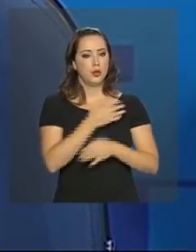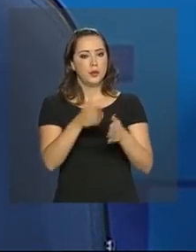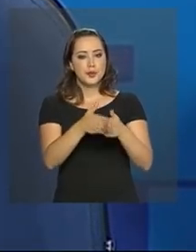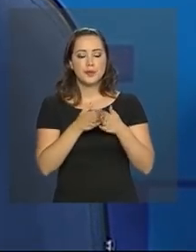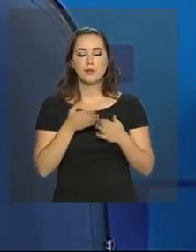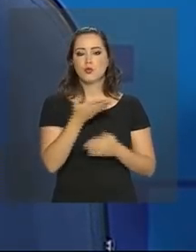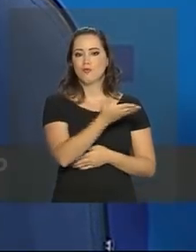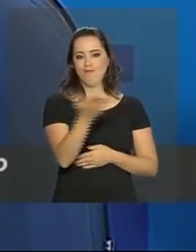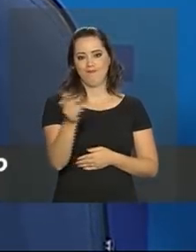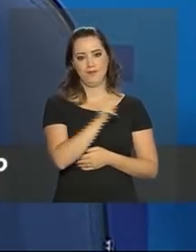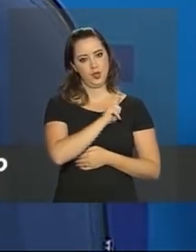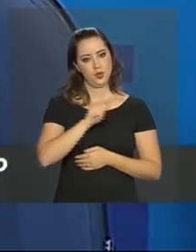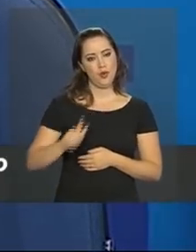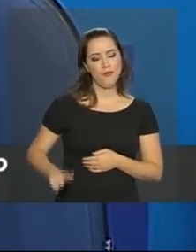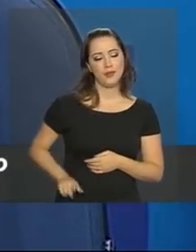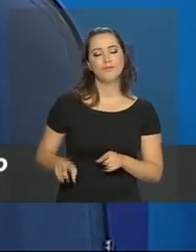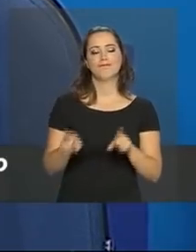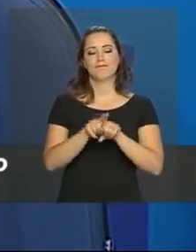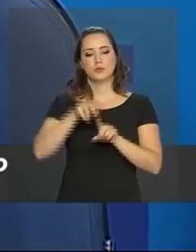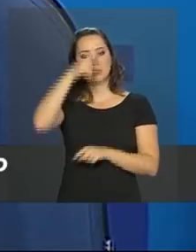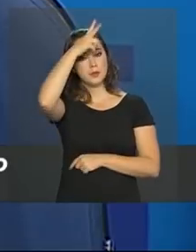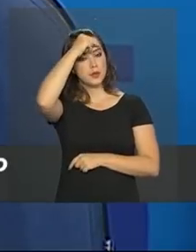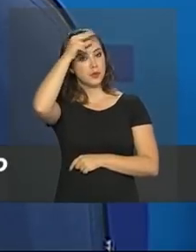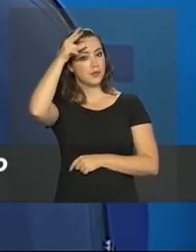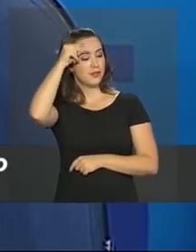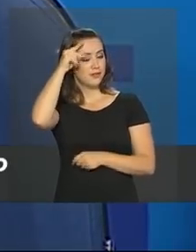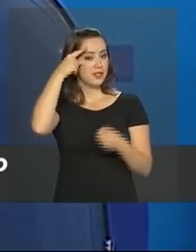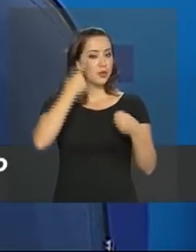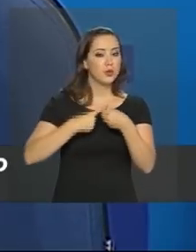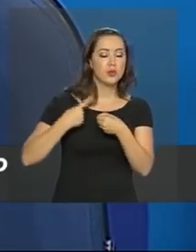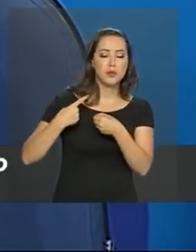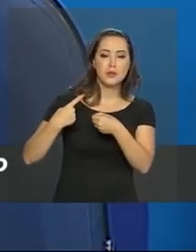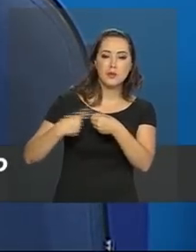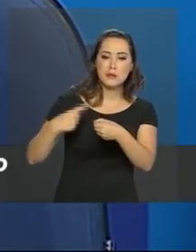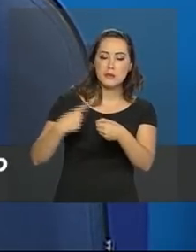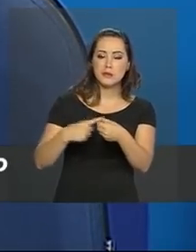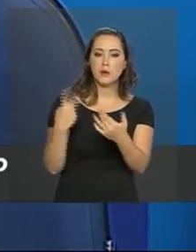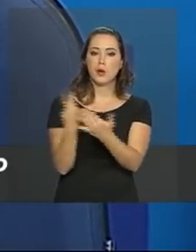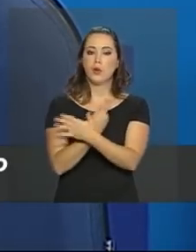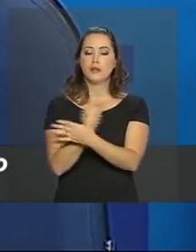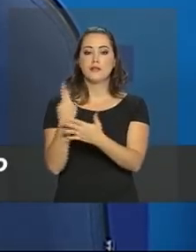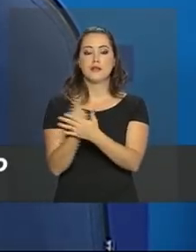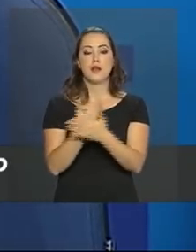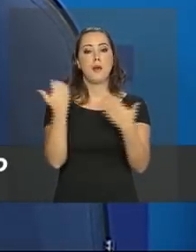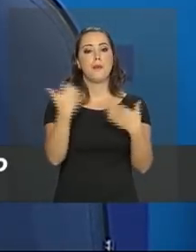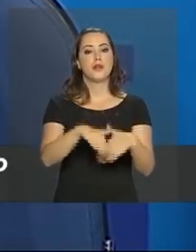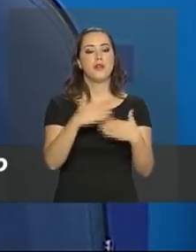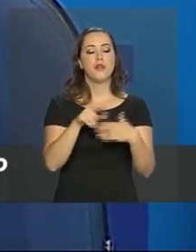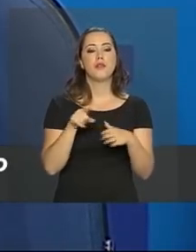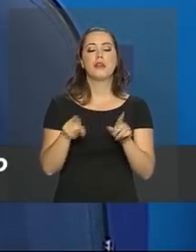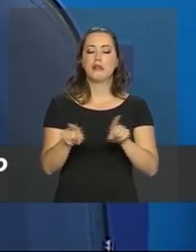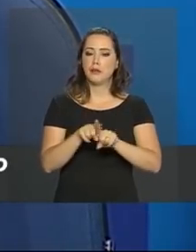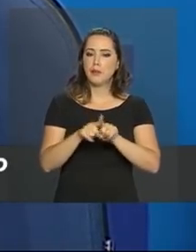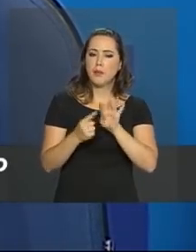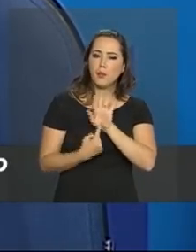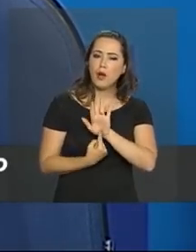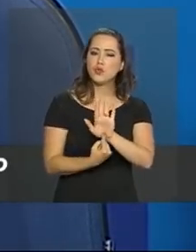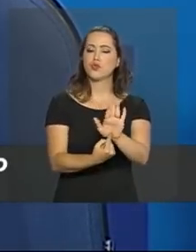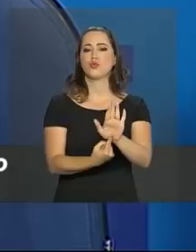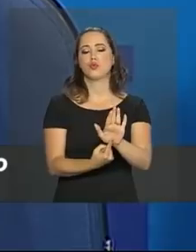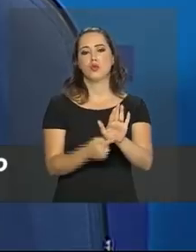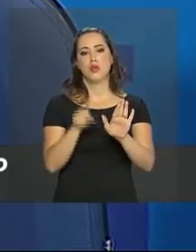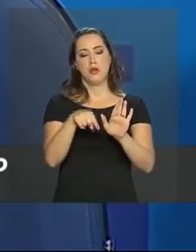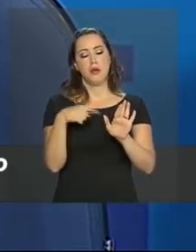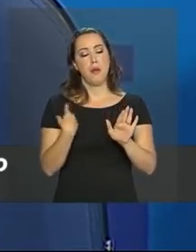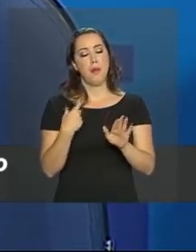governadores e aos prefeitos dos municípios onde se realizaram os exames pra que eles também pudessem apoiar os jovens